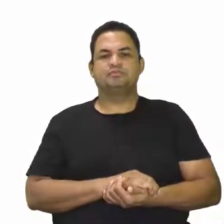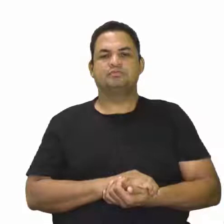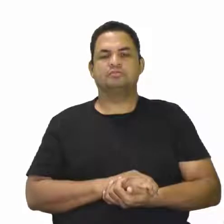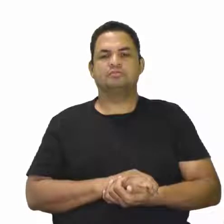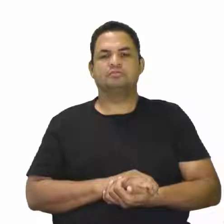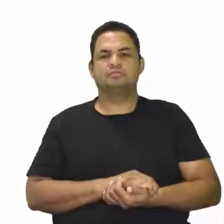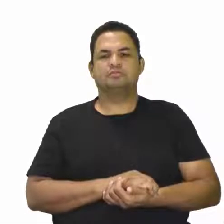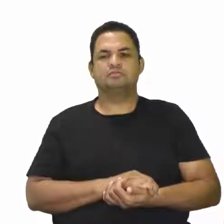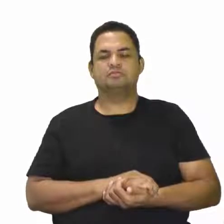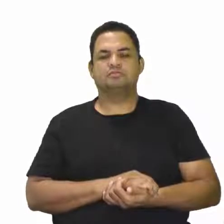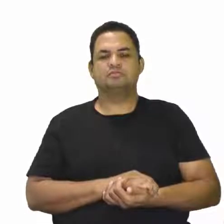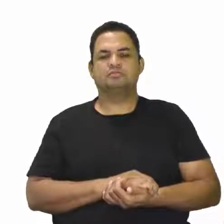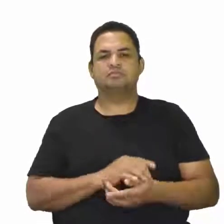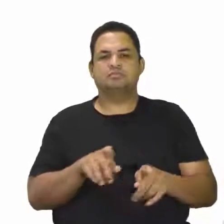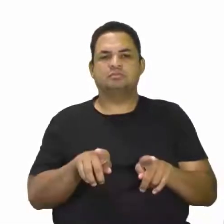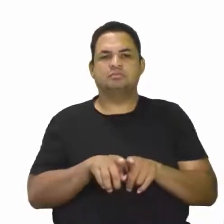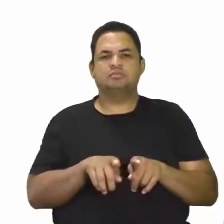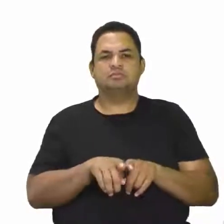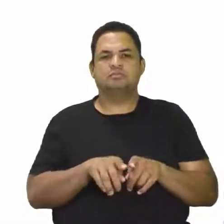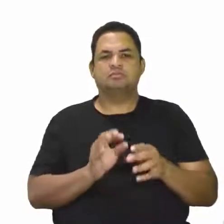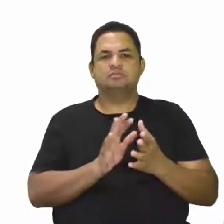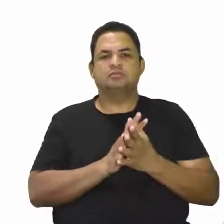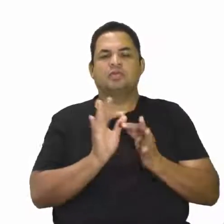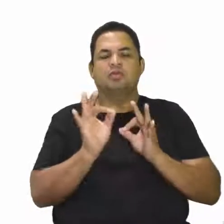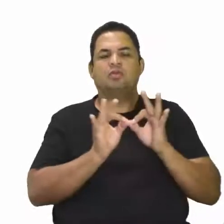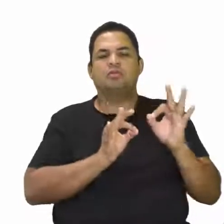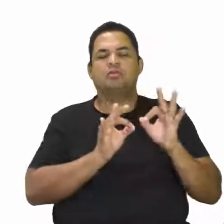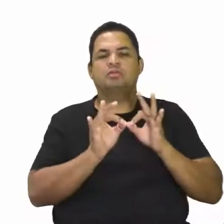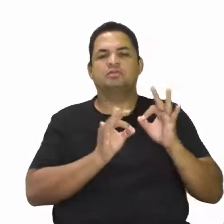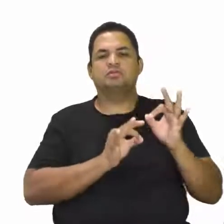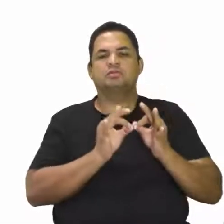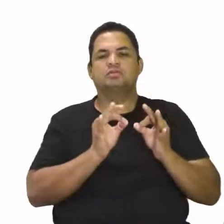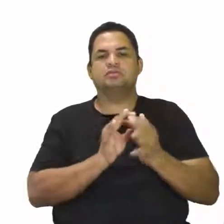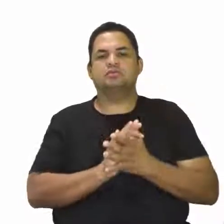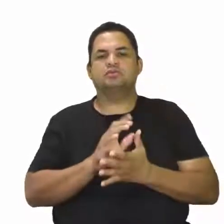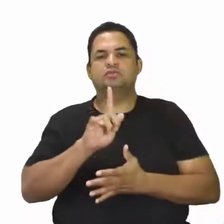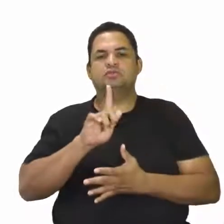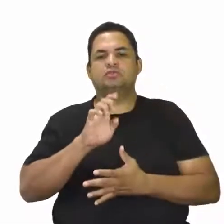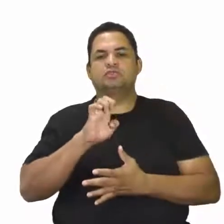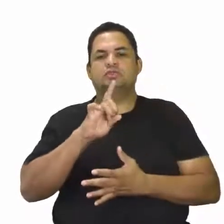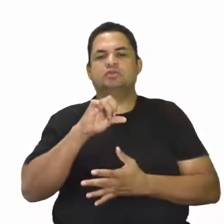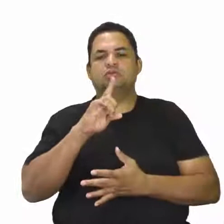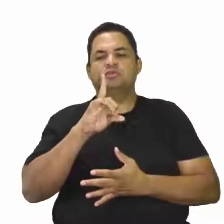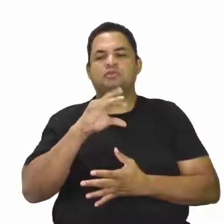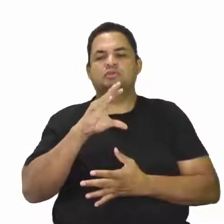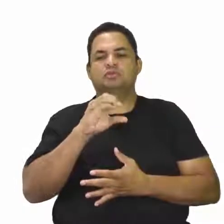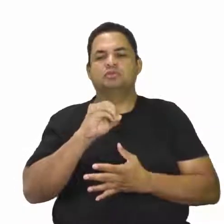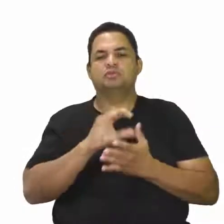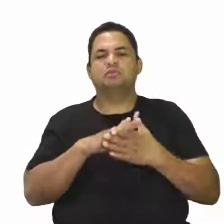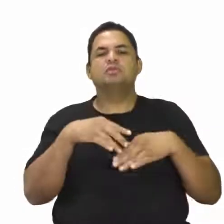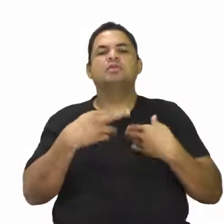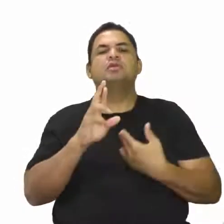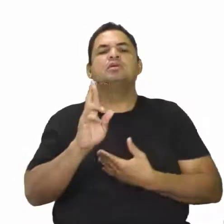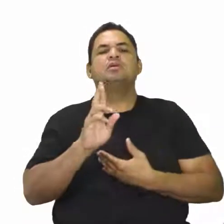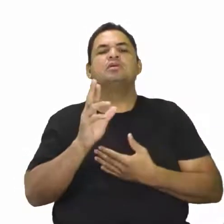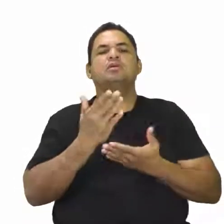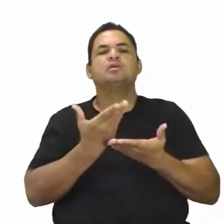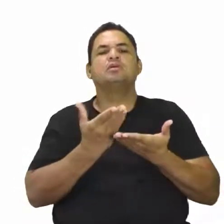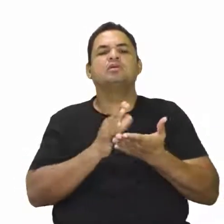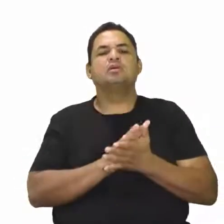Nessa aula, nós também falamos sobre o gerúndio, a formação do gerúndio. Quem é esse gerúndio? Uma